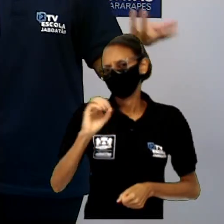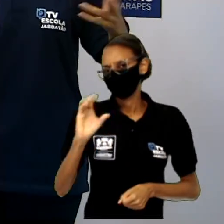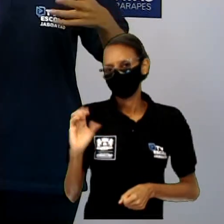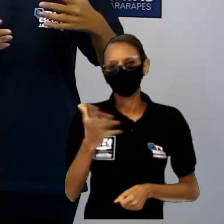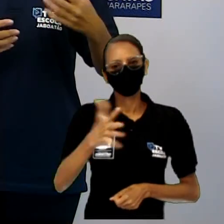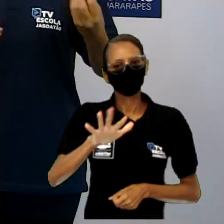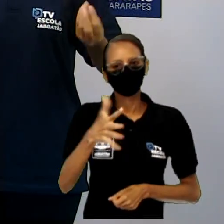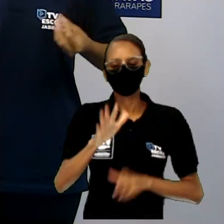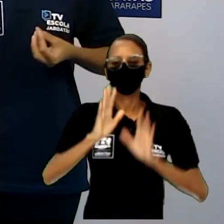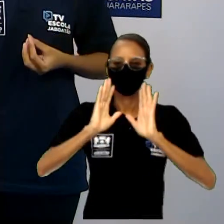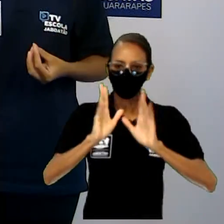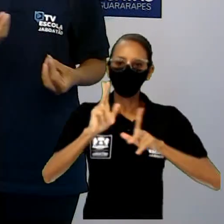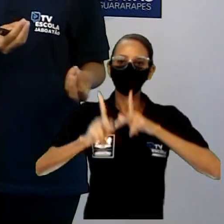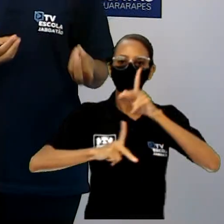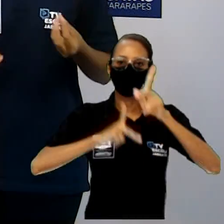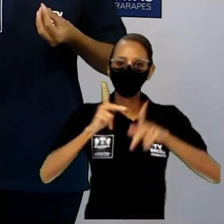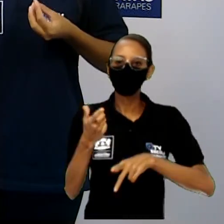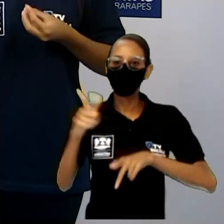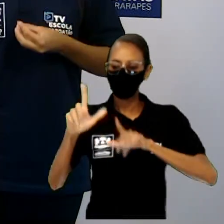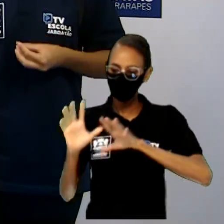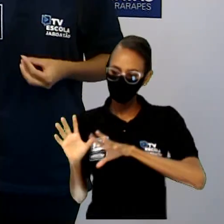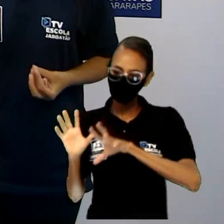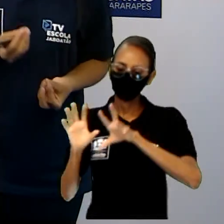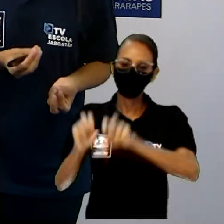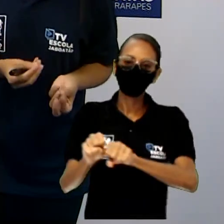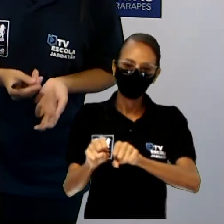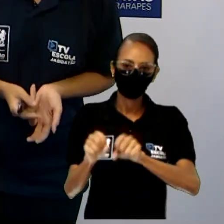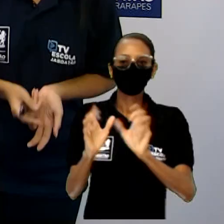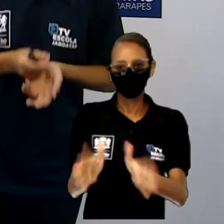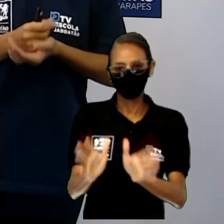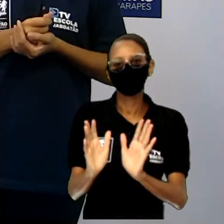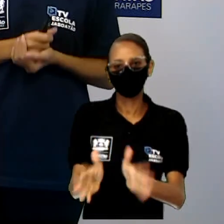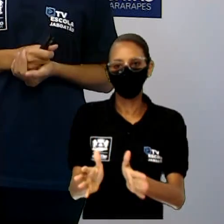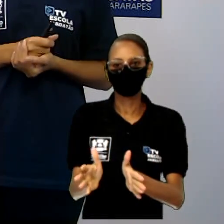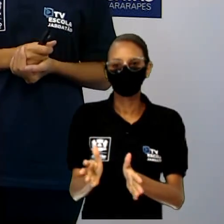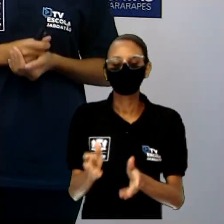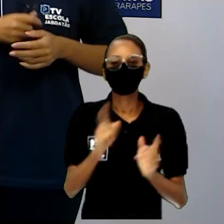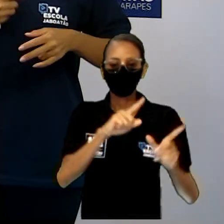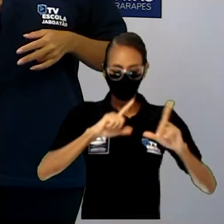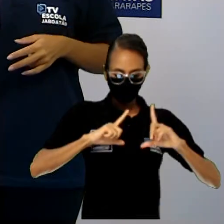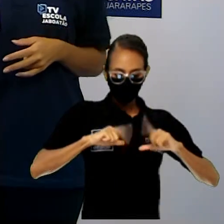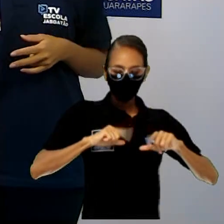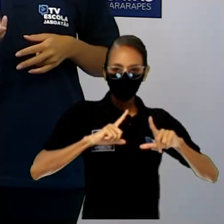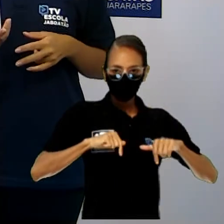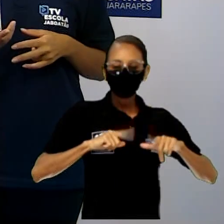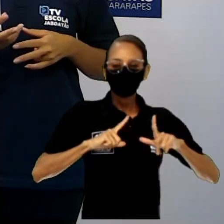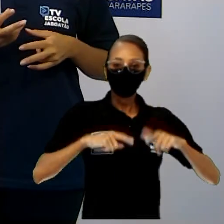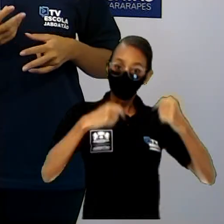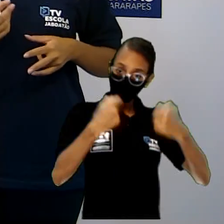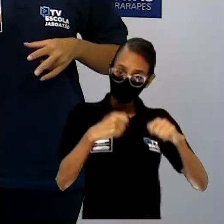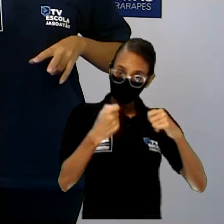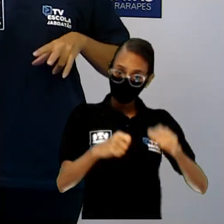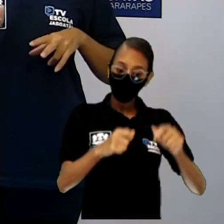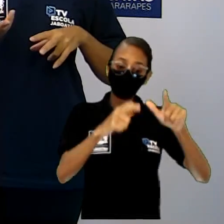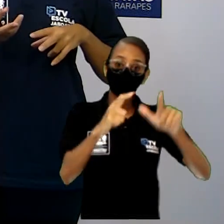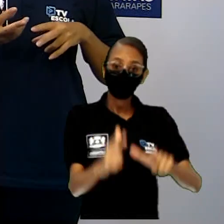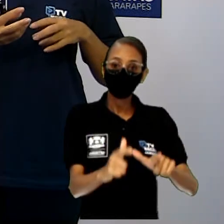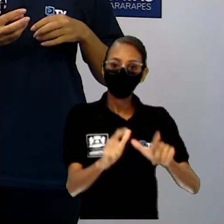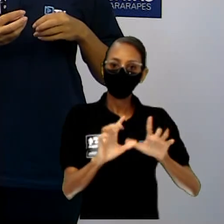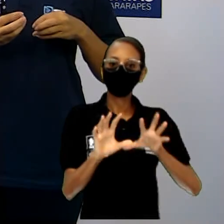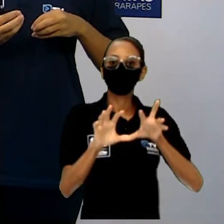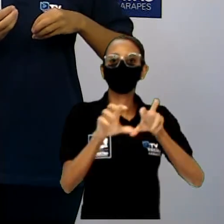ocupadas. Então começou-se ali uma campanha de conquista por essa terra, que alguns ali historiadores narram que